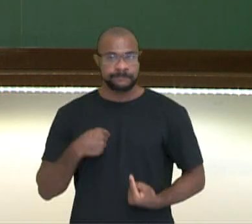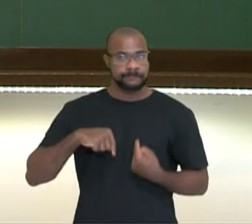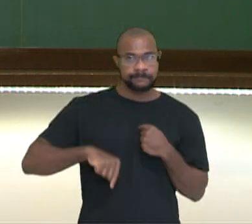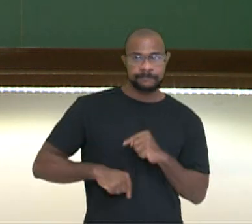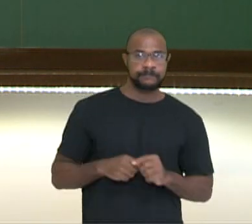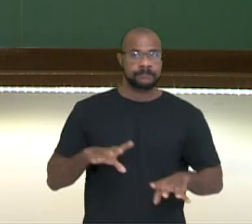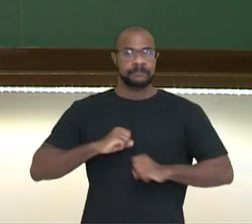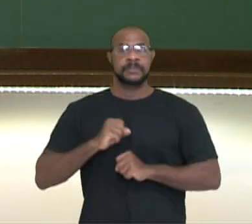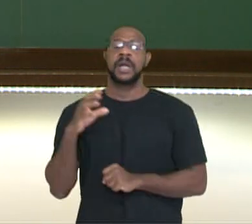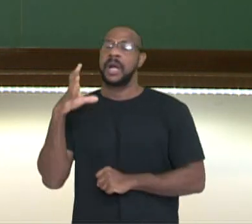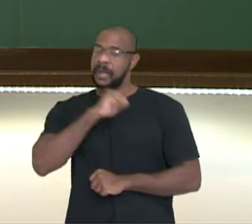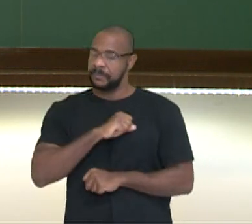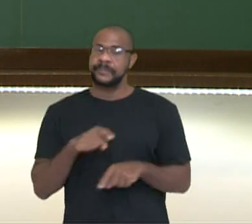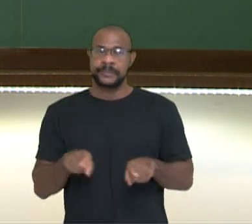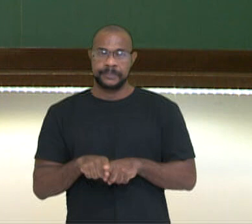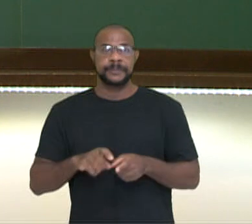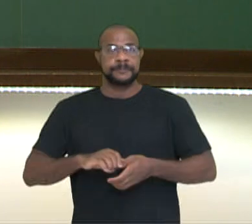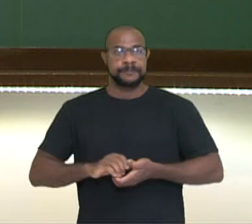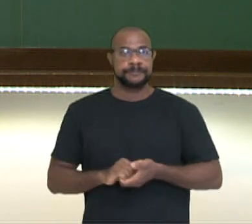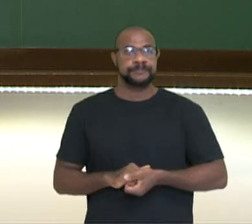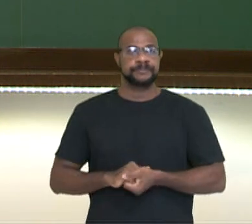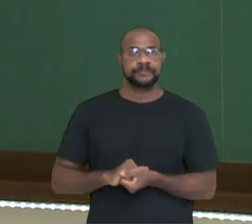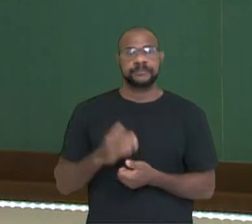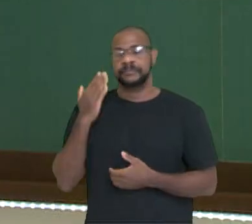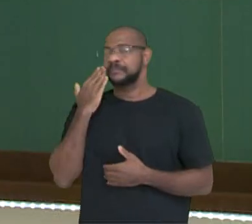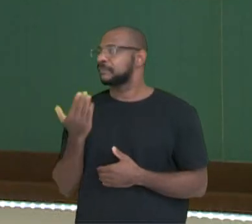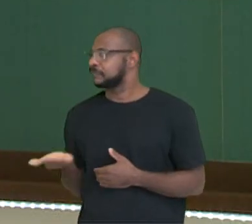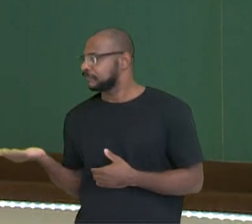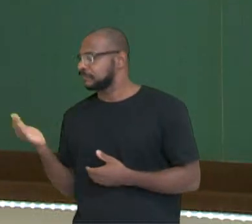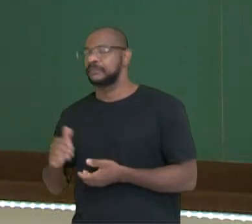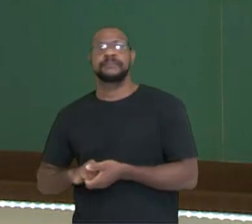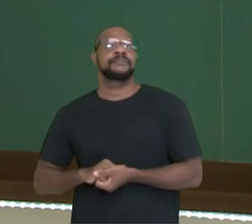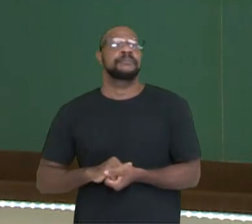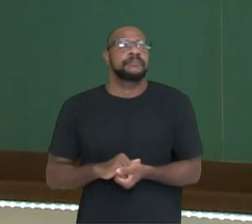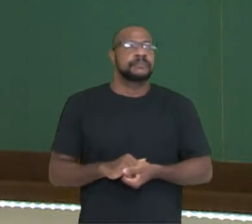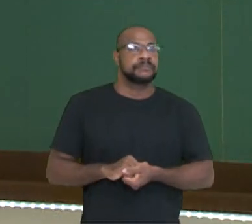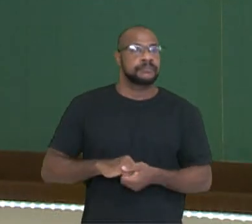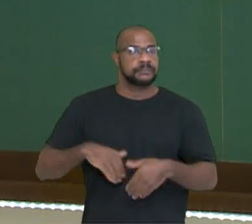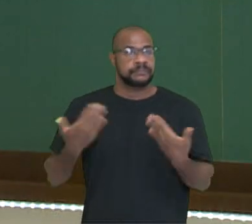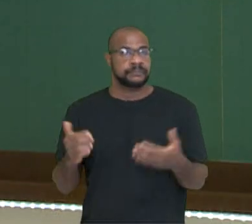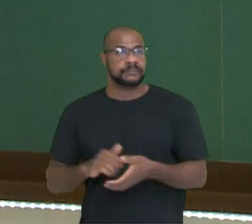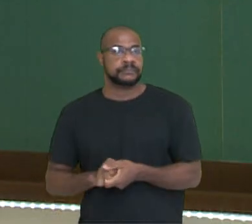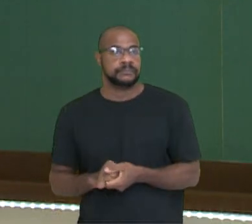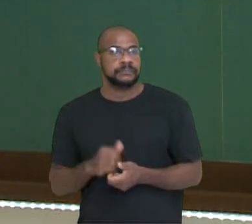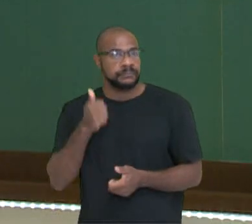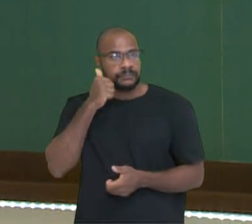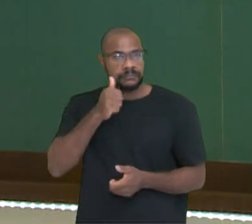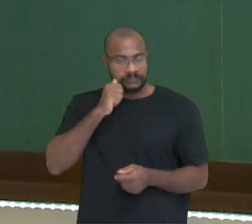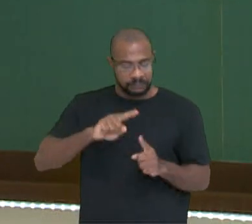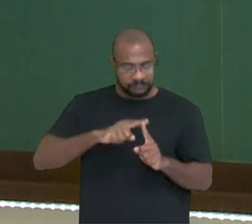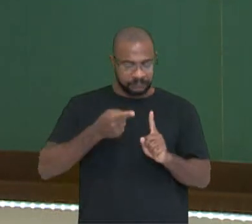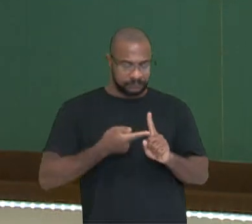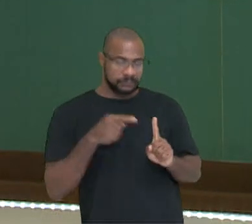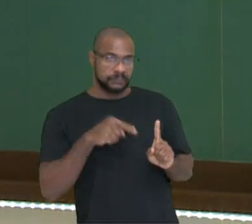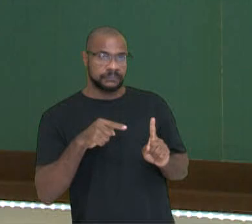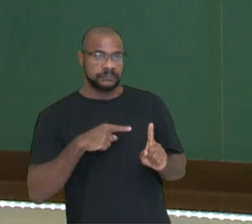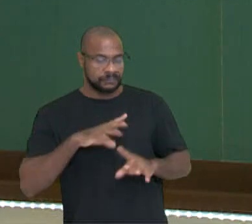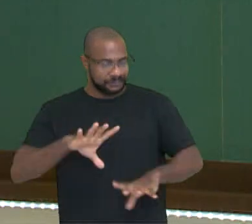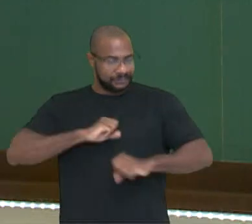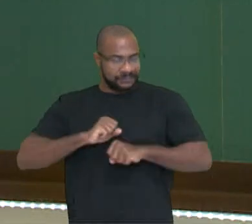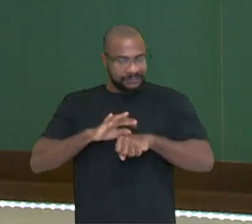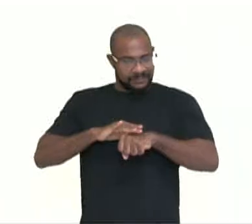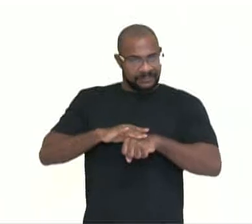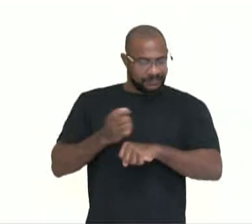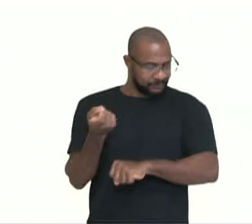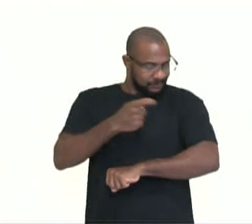que ter também um fator genético. Um quiz, então, vamos ver se você entendeu. Uma gestante infectada com Zika vírus,